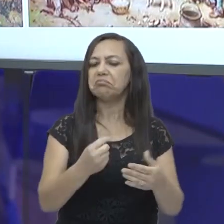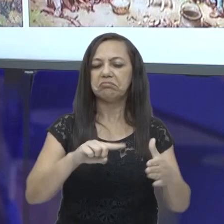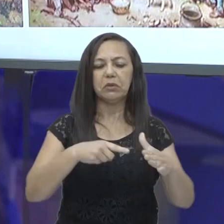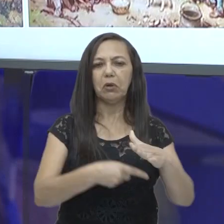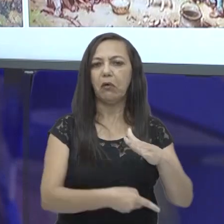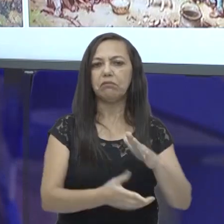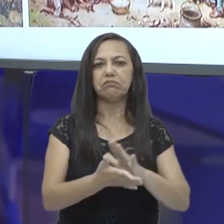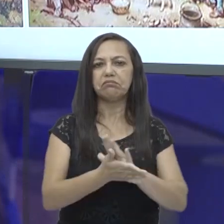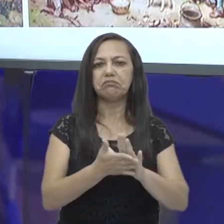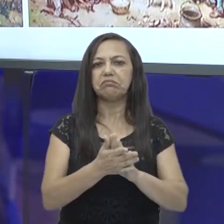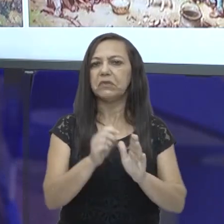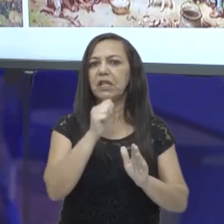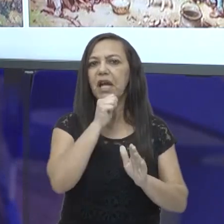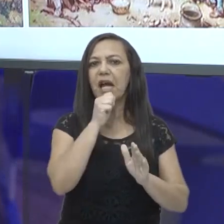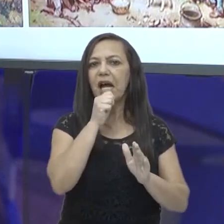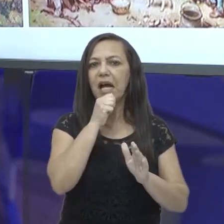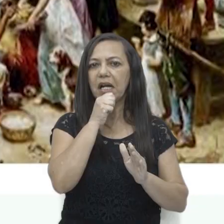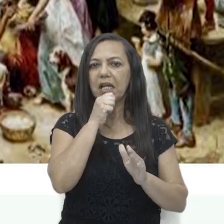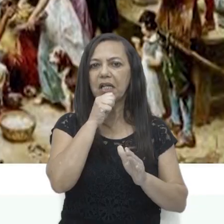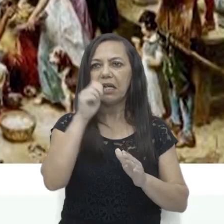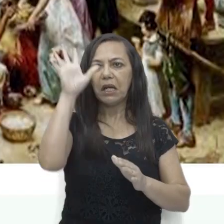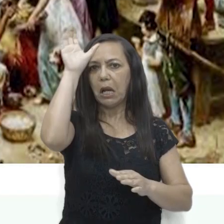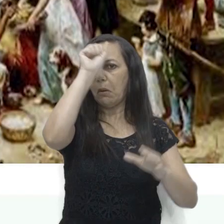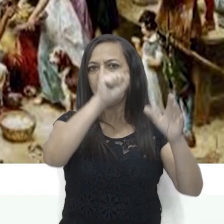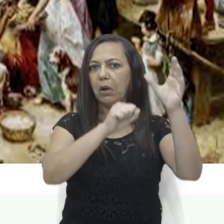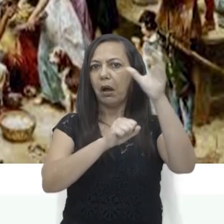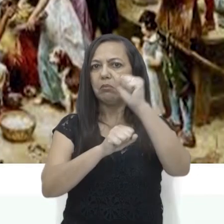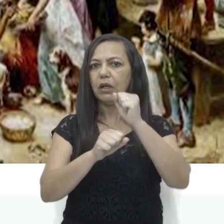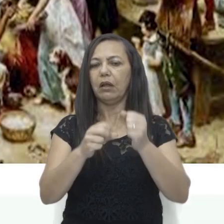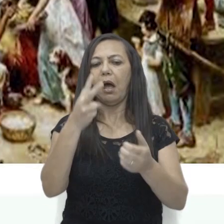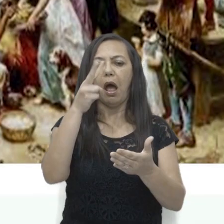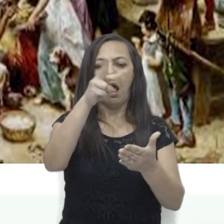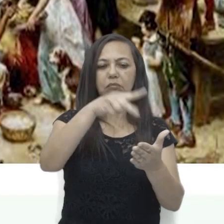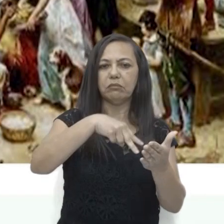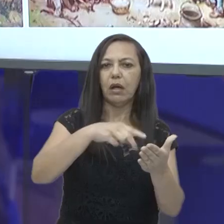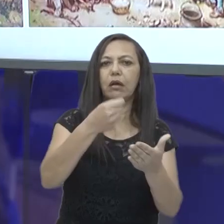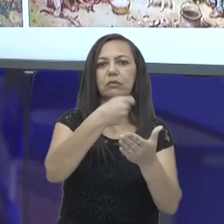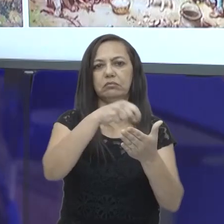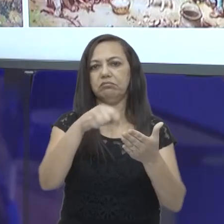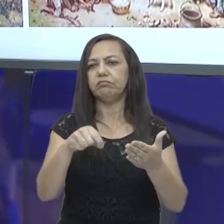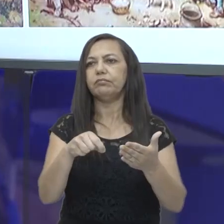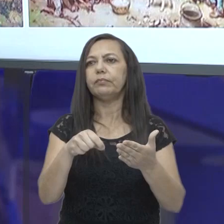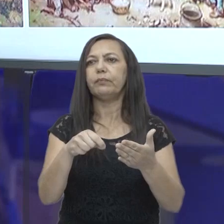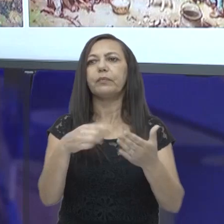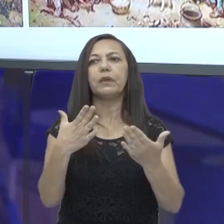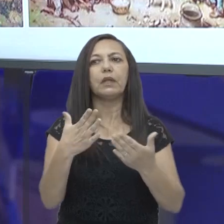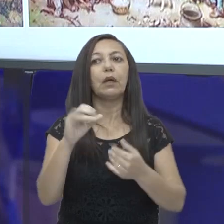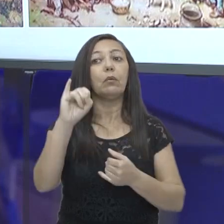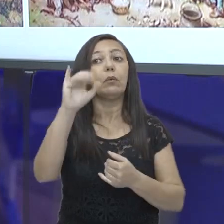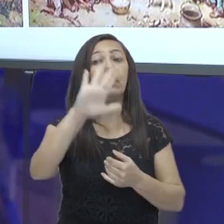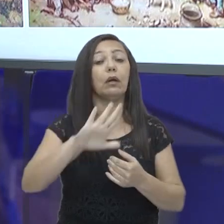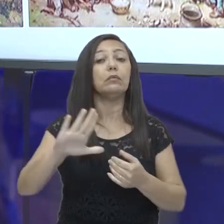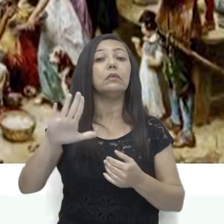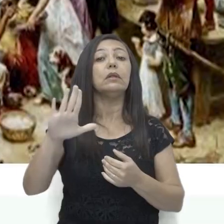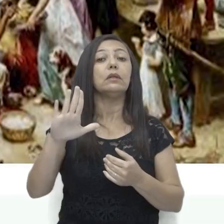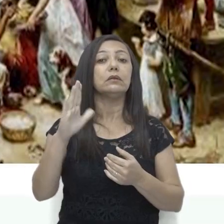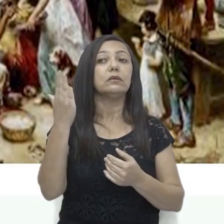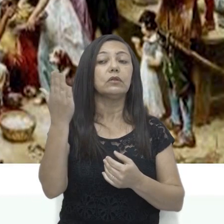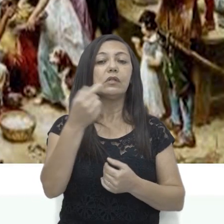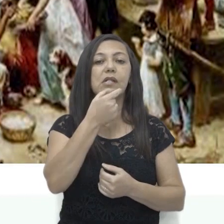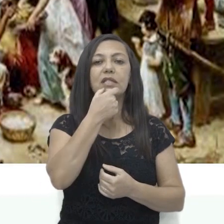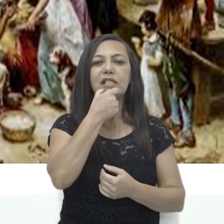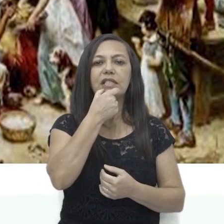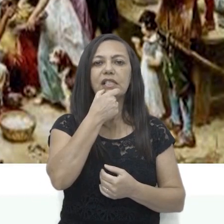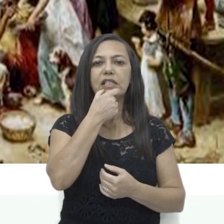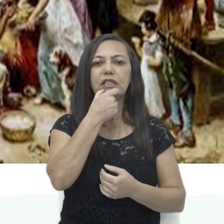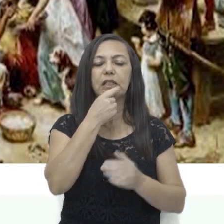foram civilizados. Portanto, o progresso, ele vem com essa imagem aqui, tá certo? Que ele chega